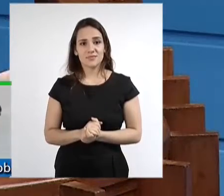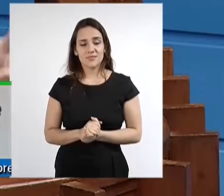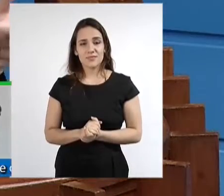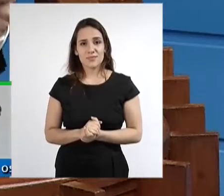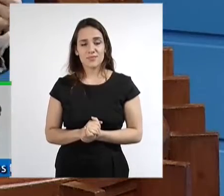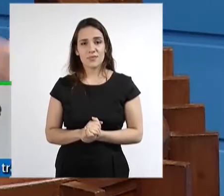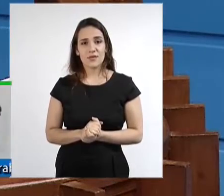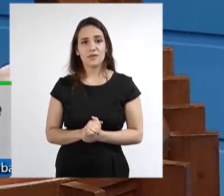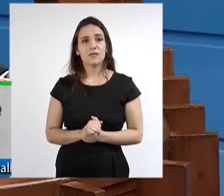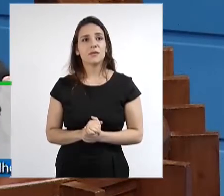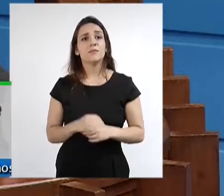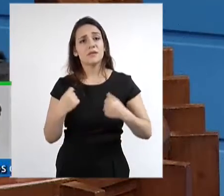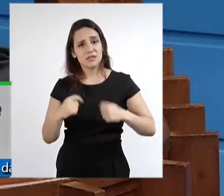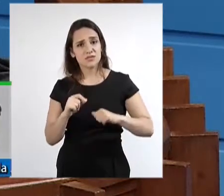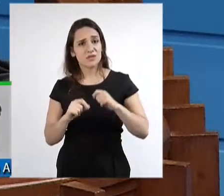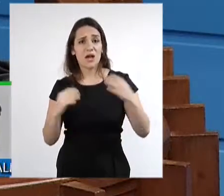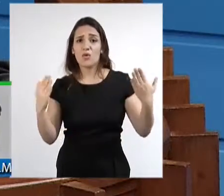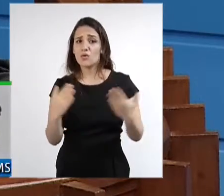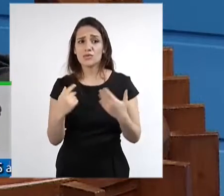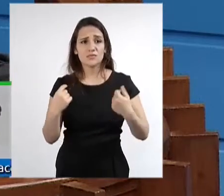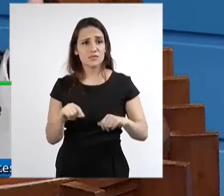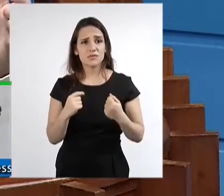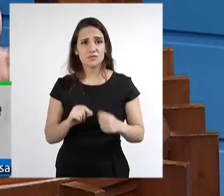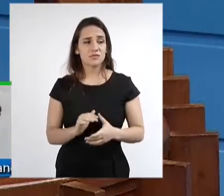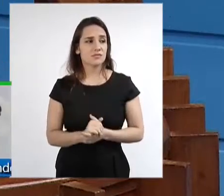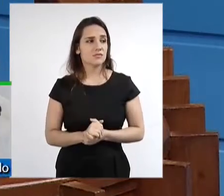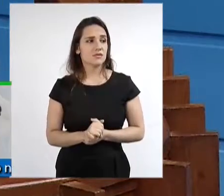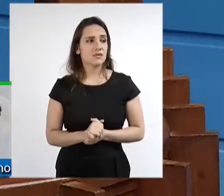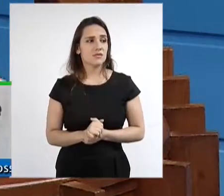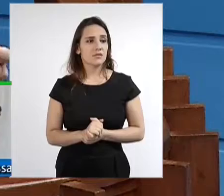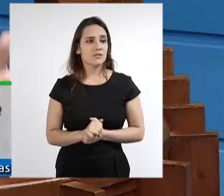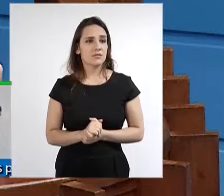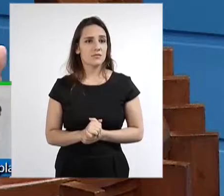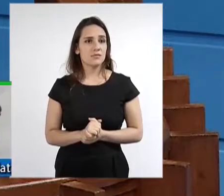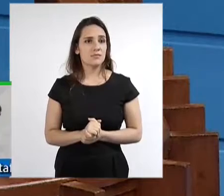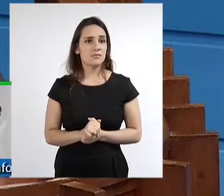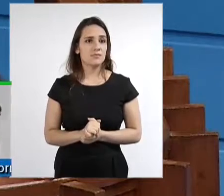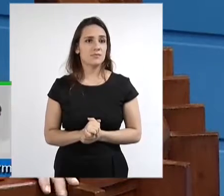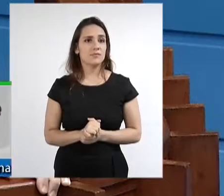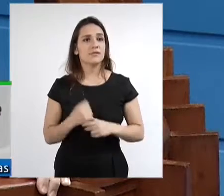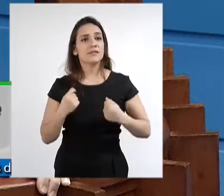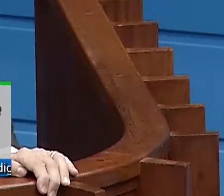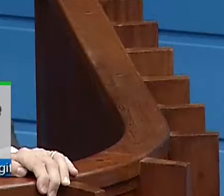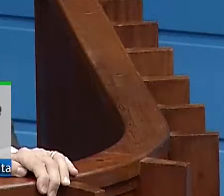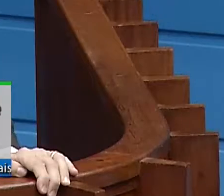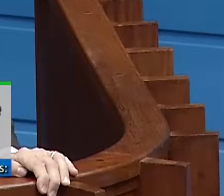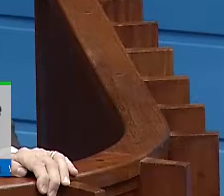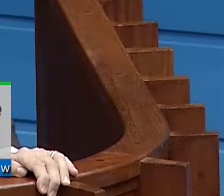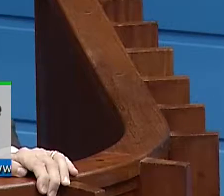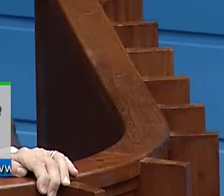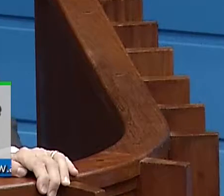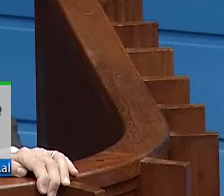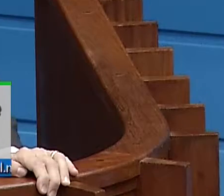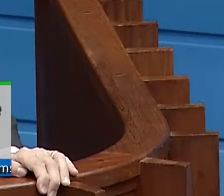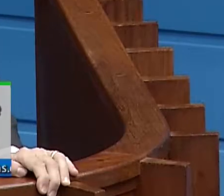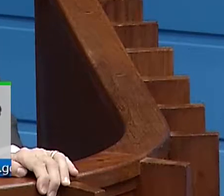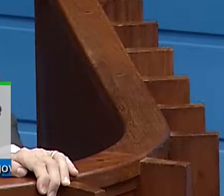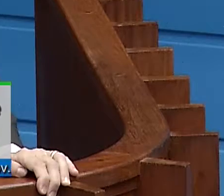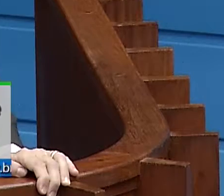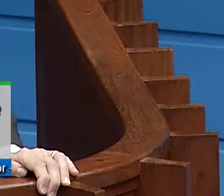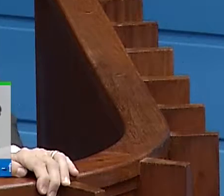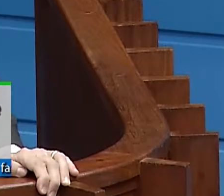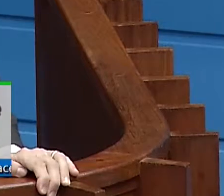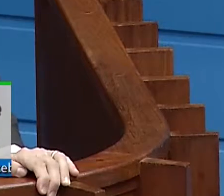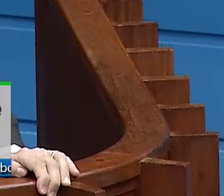nos ônibus do transporte público cadeiras com cores diferentes. E muitas vezes